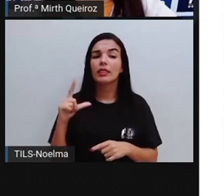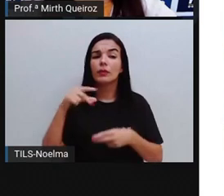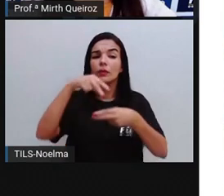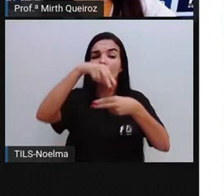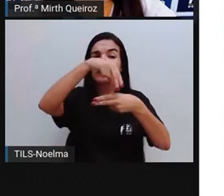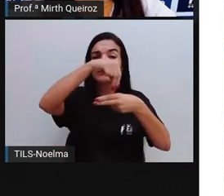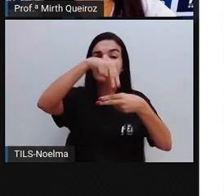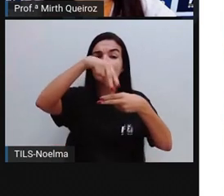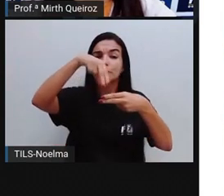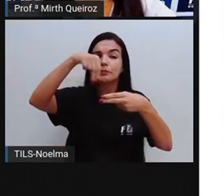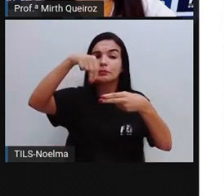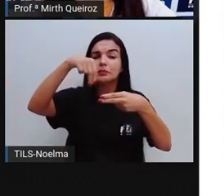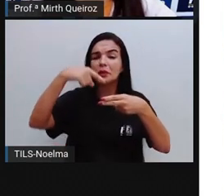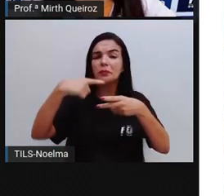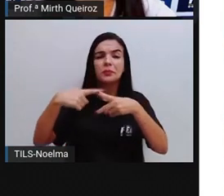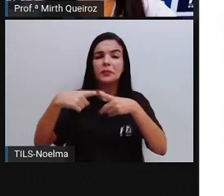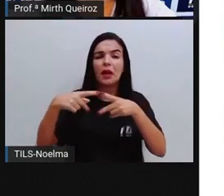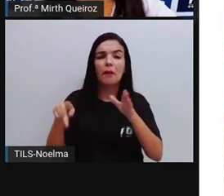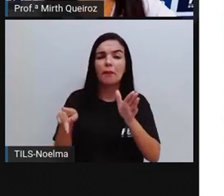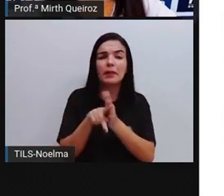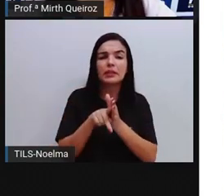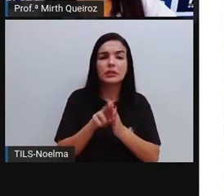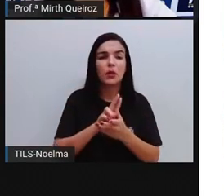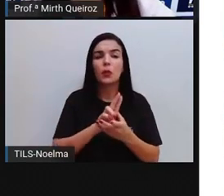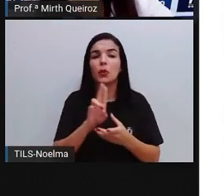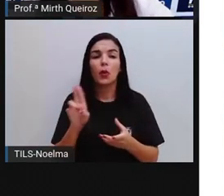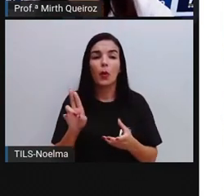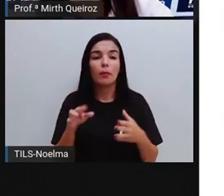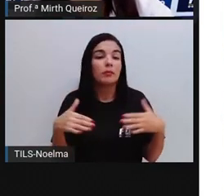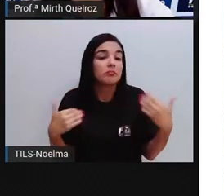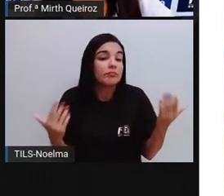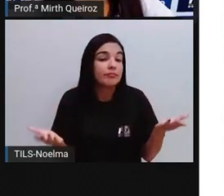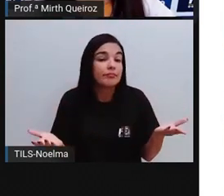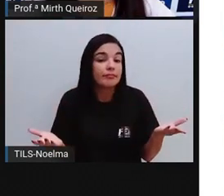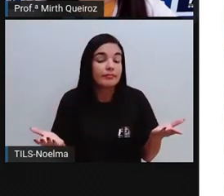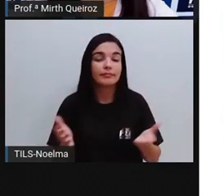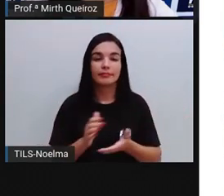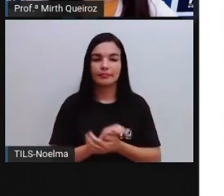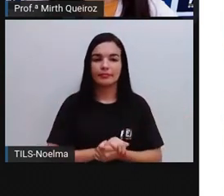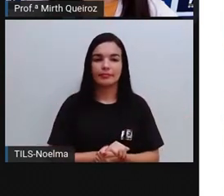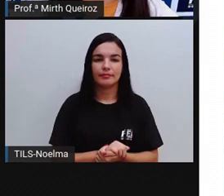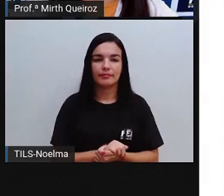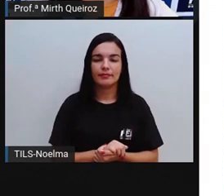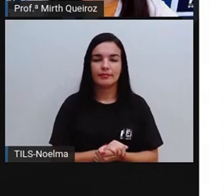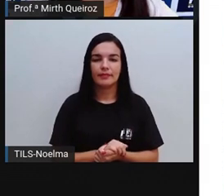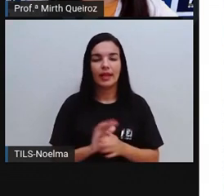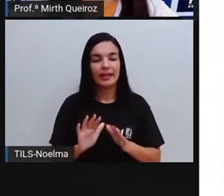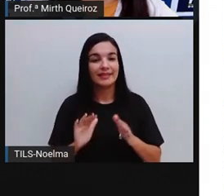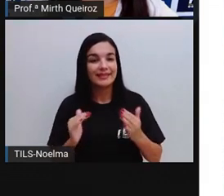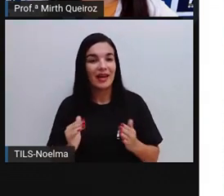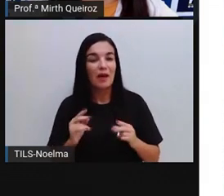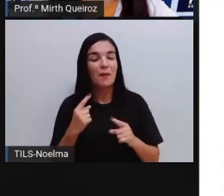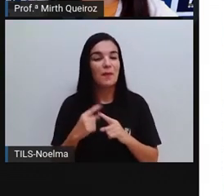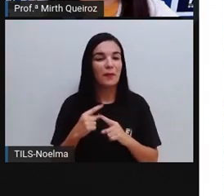esse gênero textual recebeu esse nome aí, literatura de cordel, né? Porque